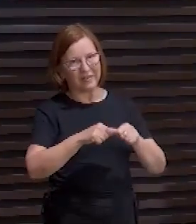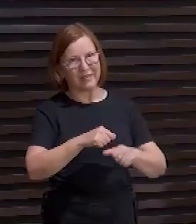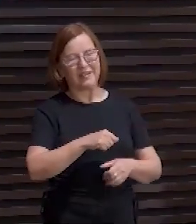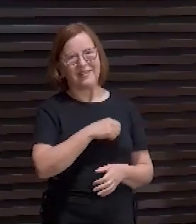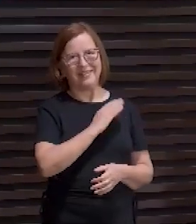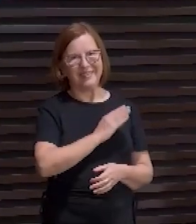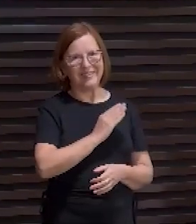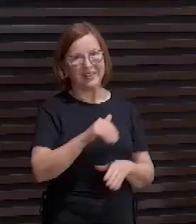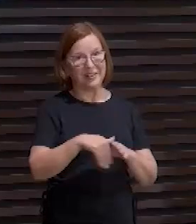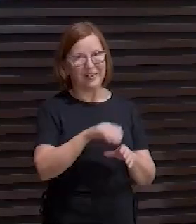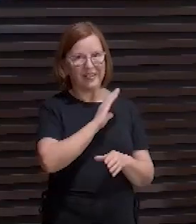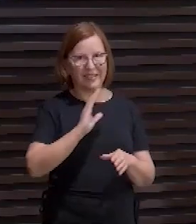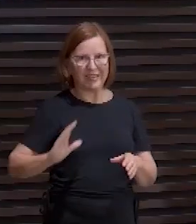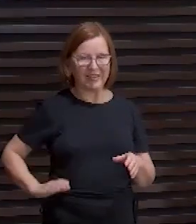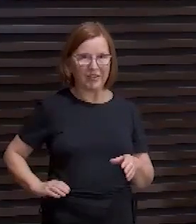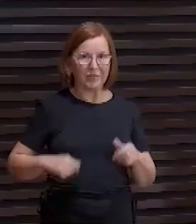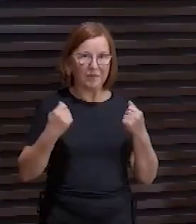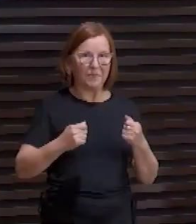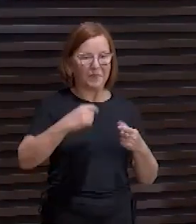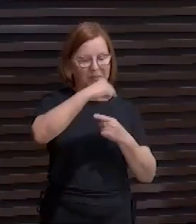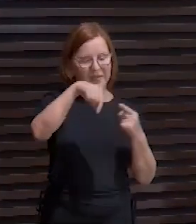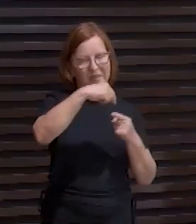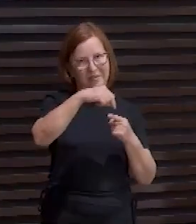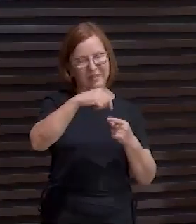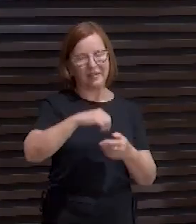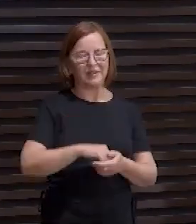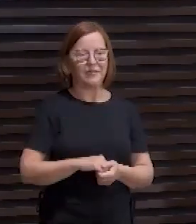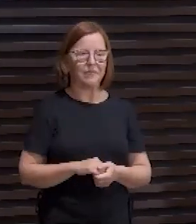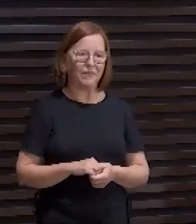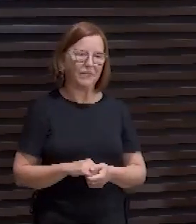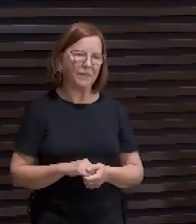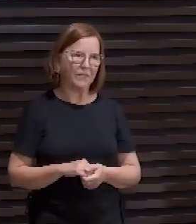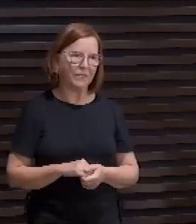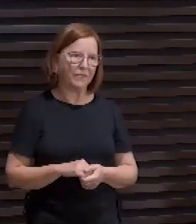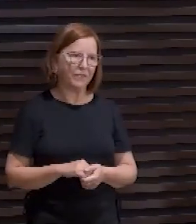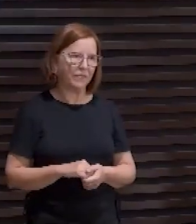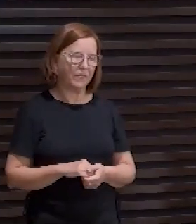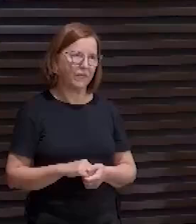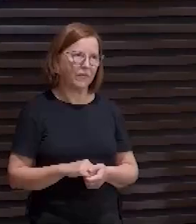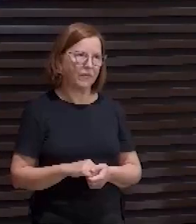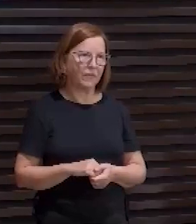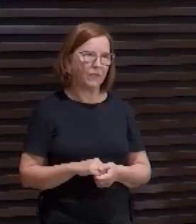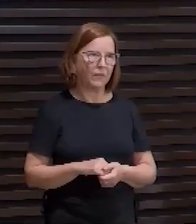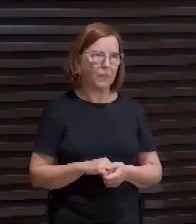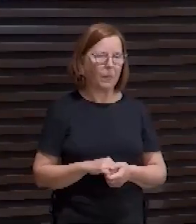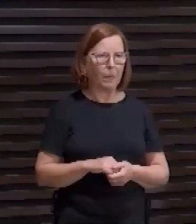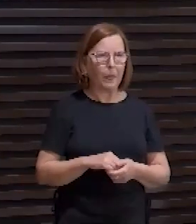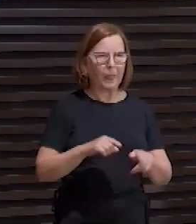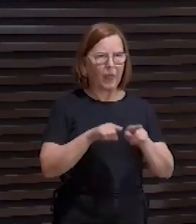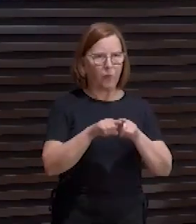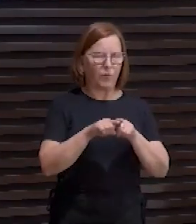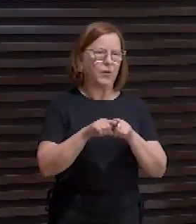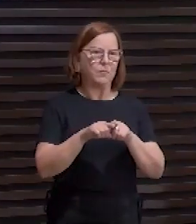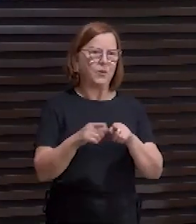santidade. Senão, não o conhecemos. É o que a própria Escritura nos diz. O irmão Felipe Fontes, quando ele veio aqui na nossa comunidade, na Fé